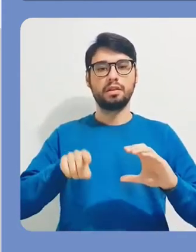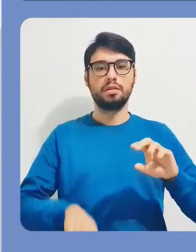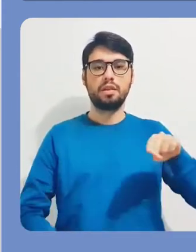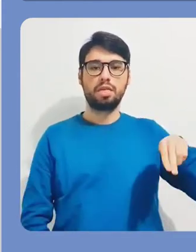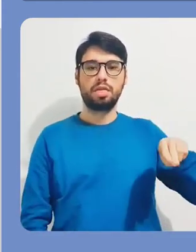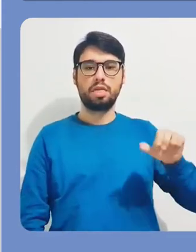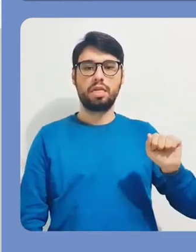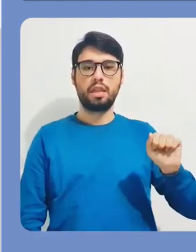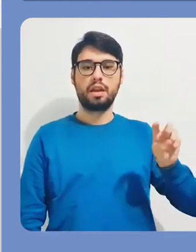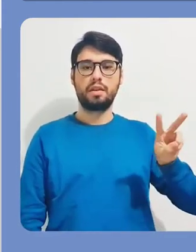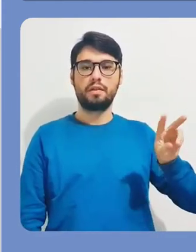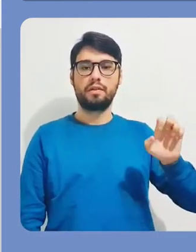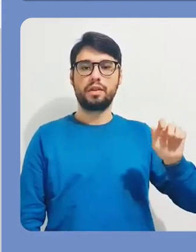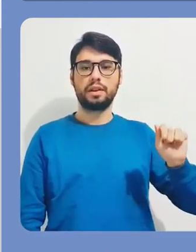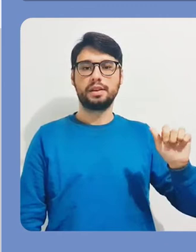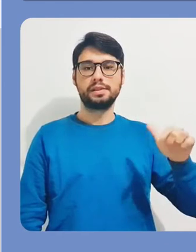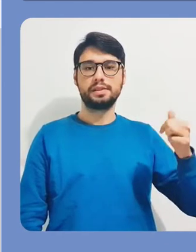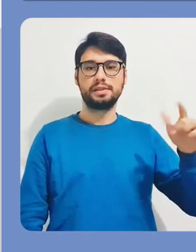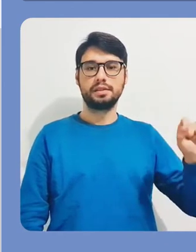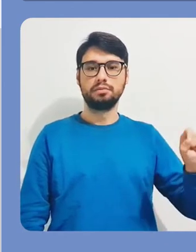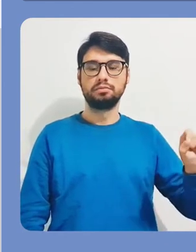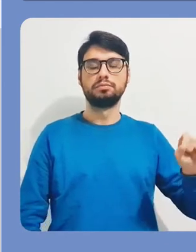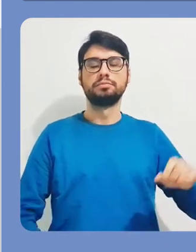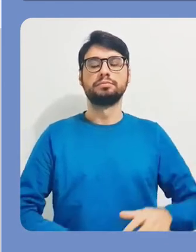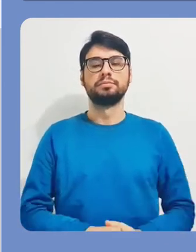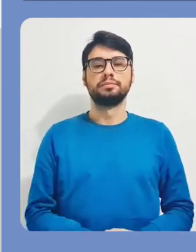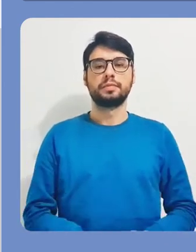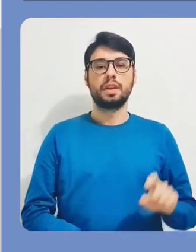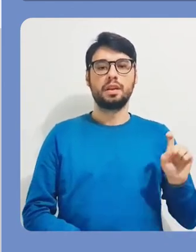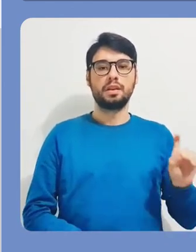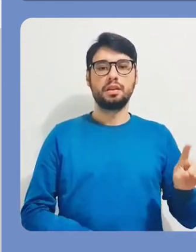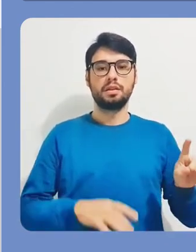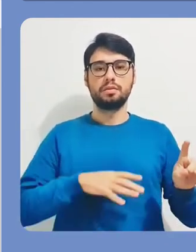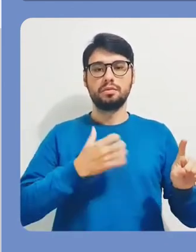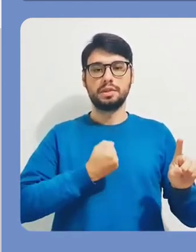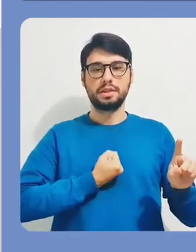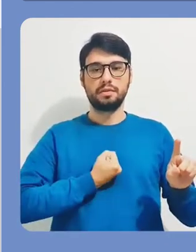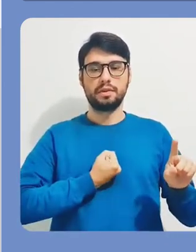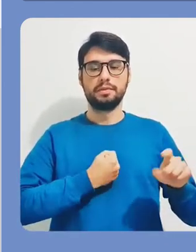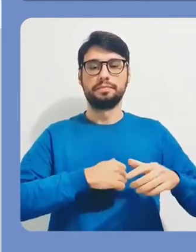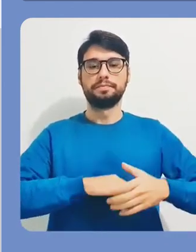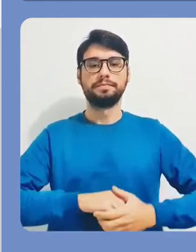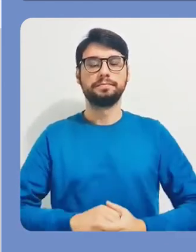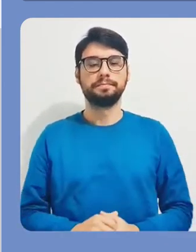habilito navegação e confirmo as alterações clicando em Salvar o menu.